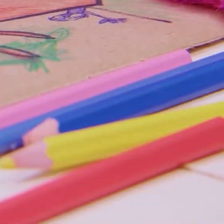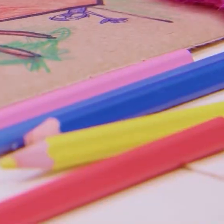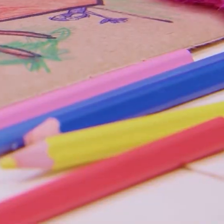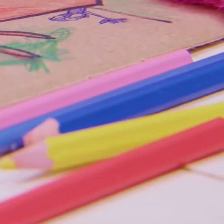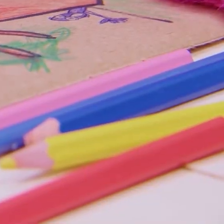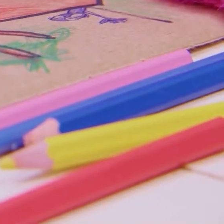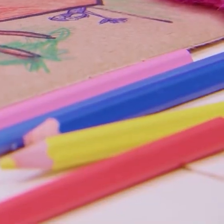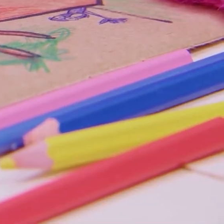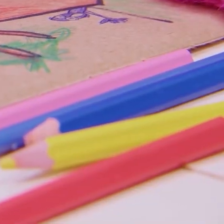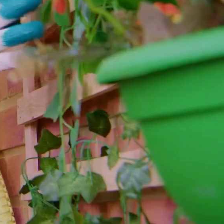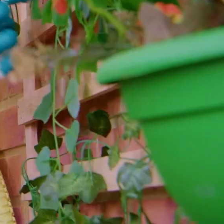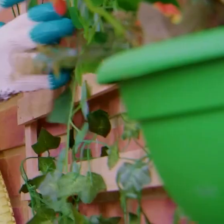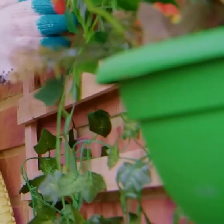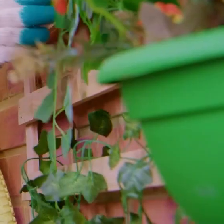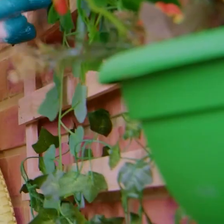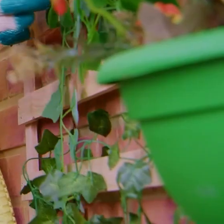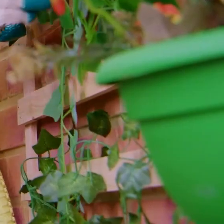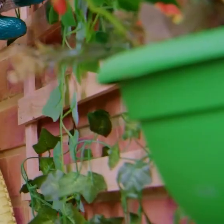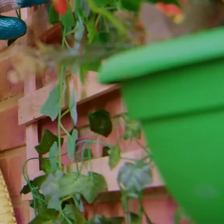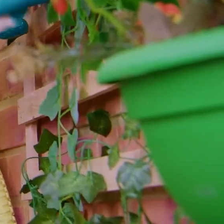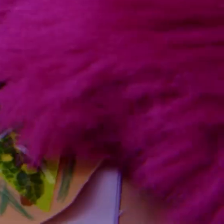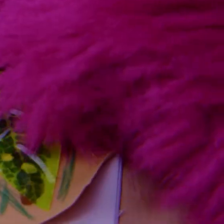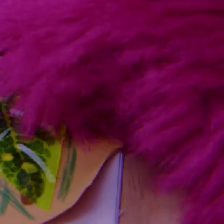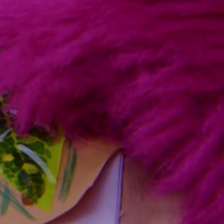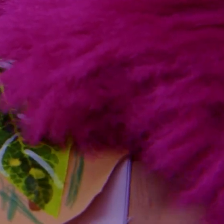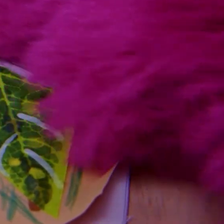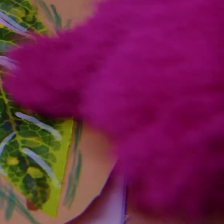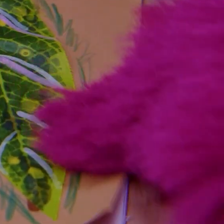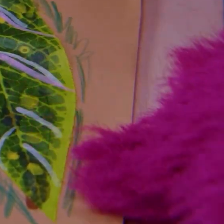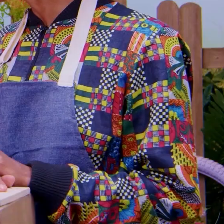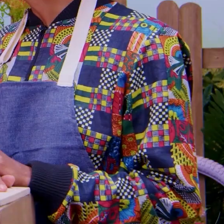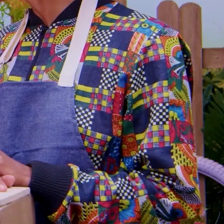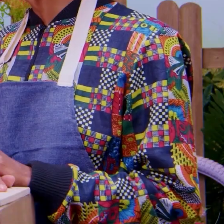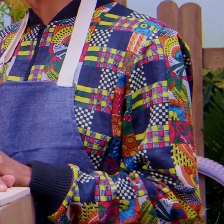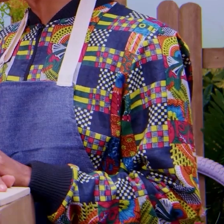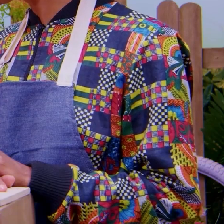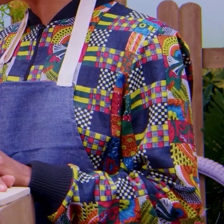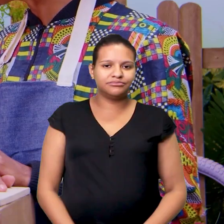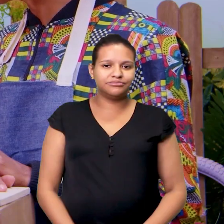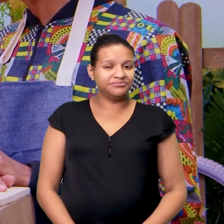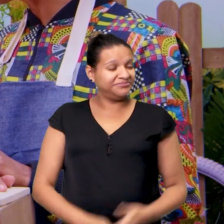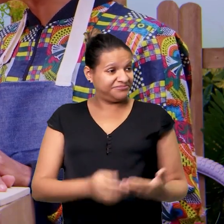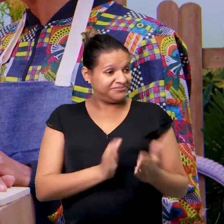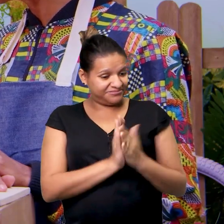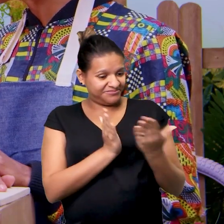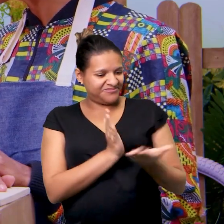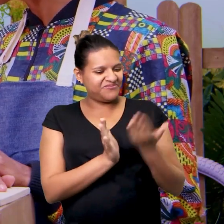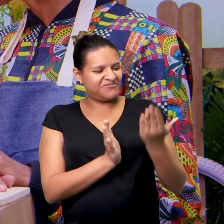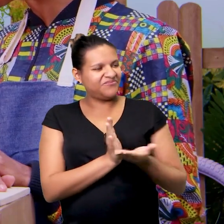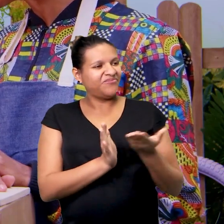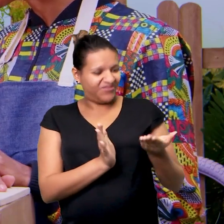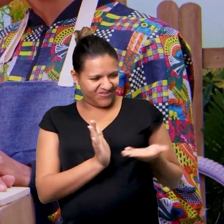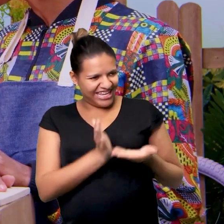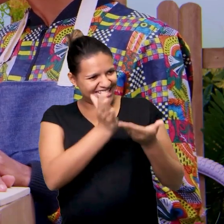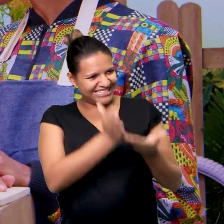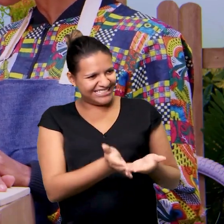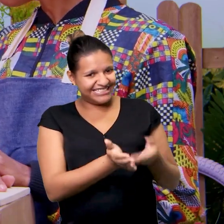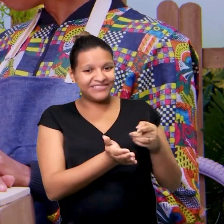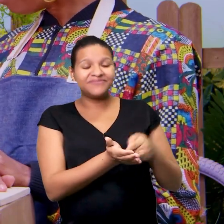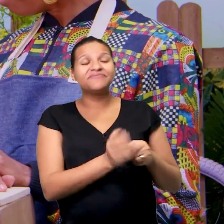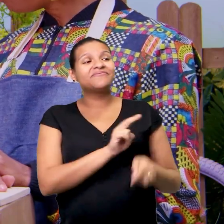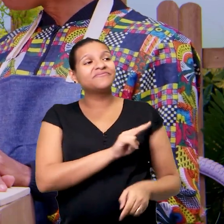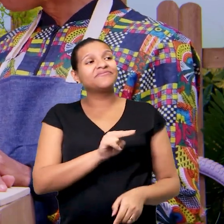canteiro. Bel pinta o desenho de uma árvore. Grover cola duas folhas no caderno. E esse é o nosso livro!